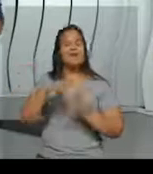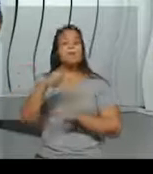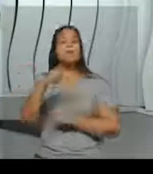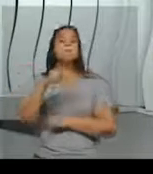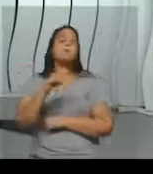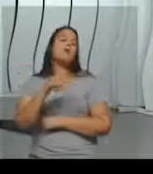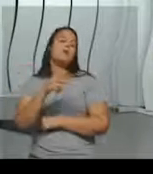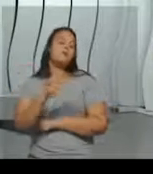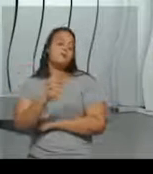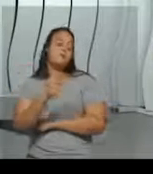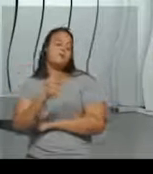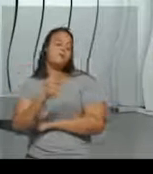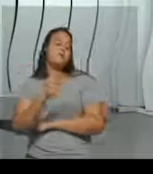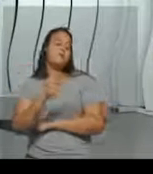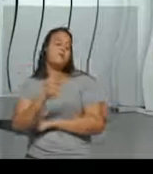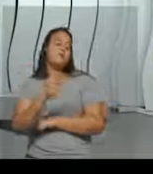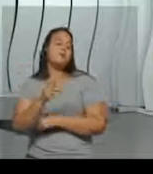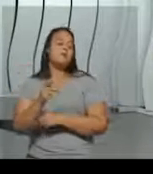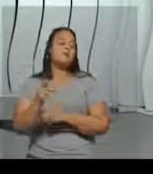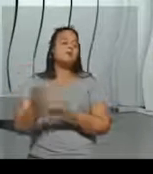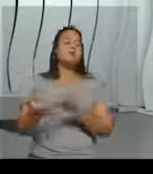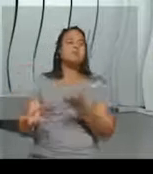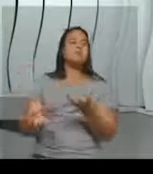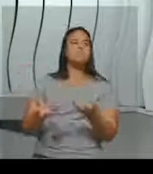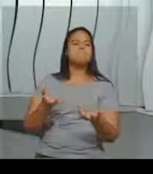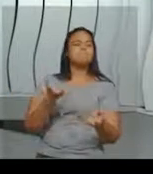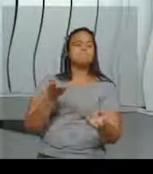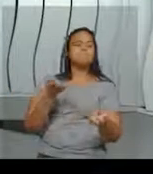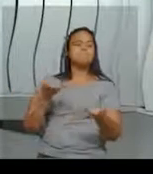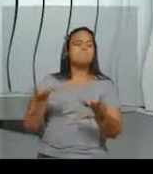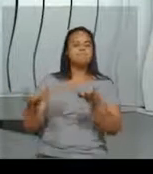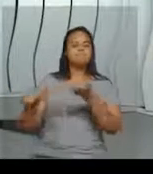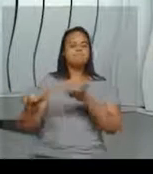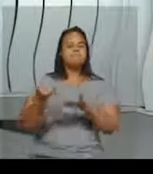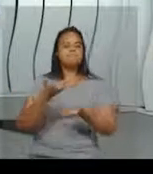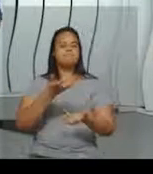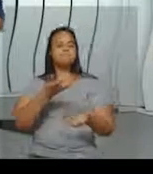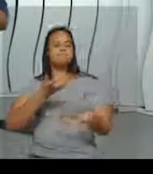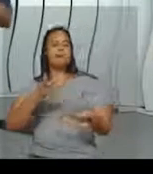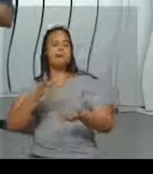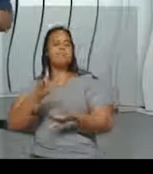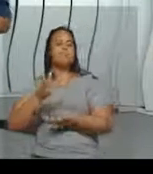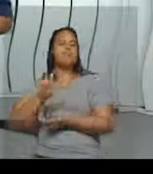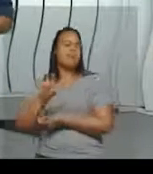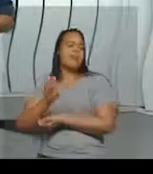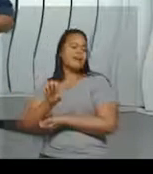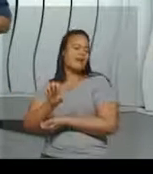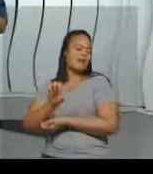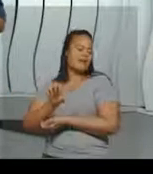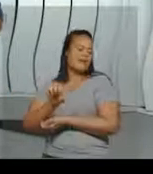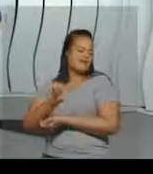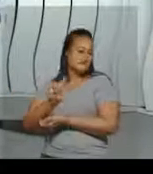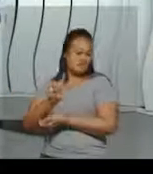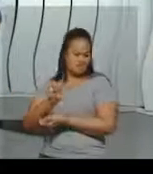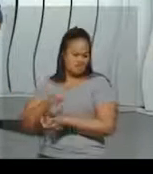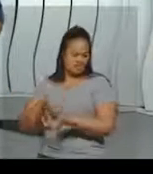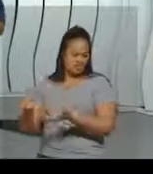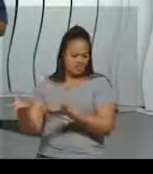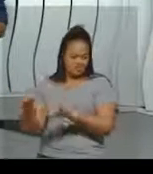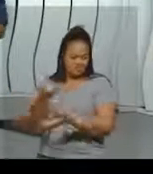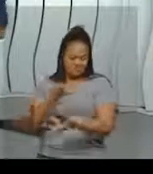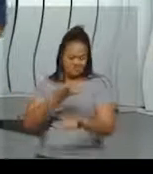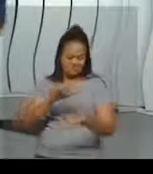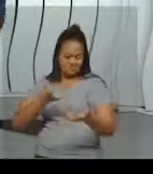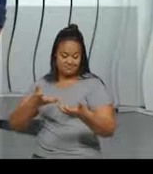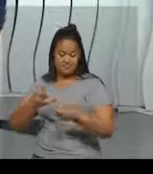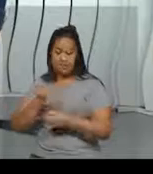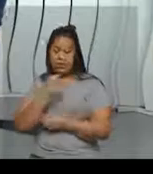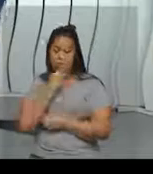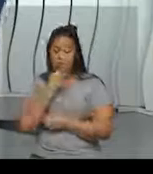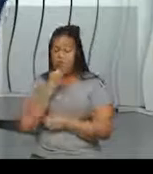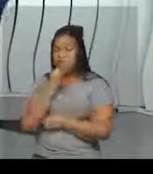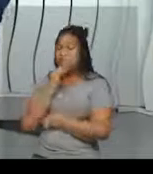mesmo, de ter uma soltura maior, tá? E aí, eu trouxe esse exemplo do